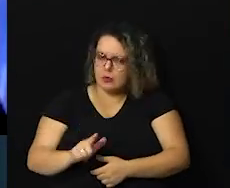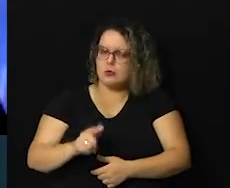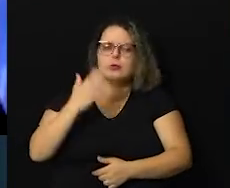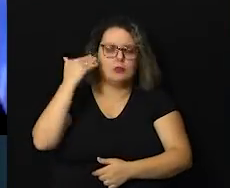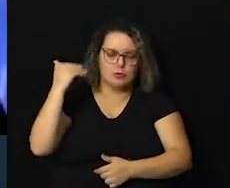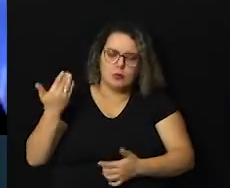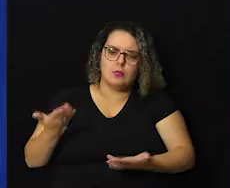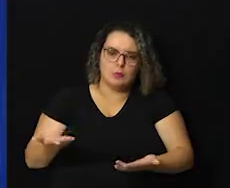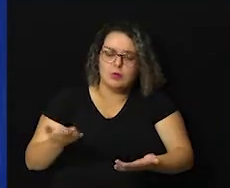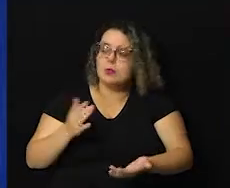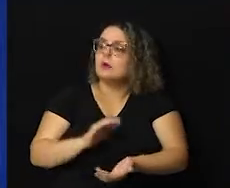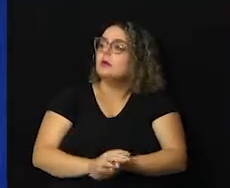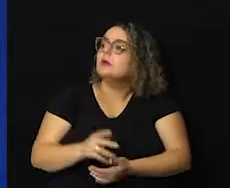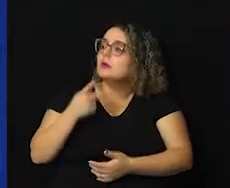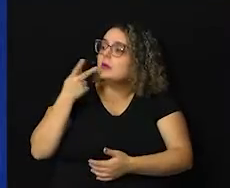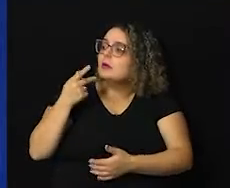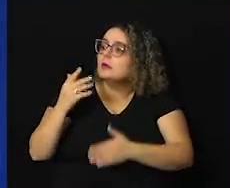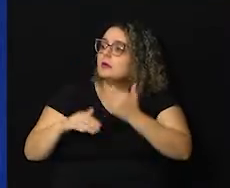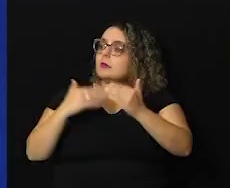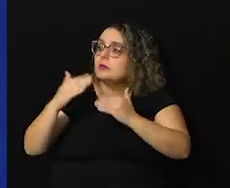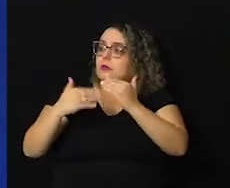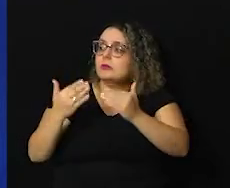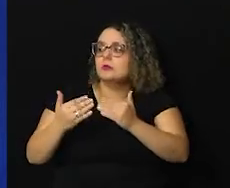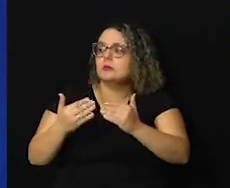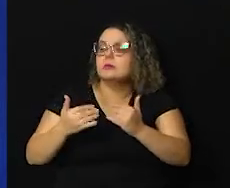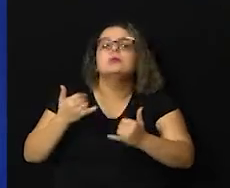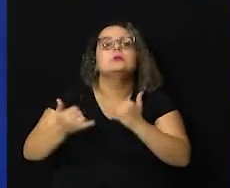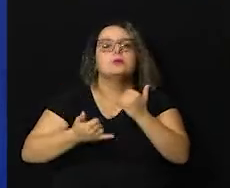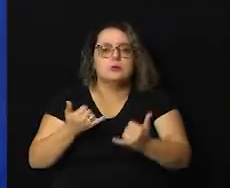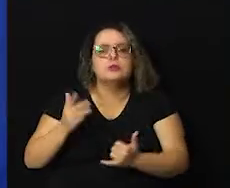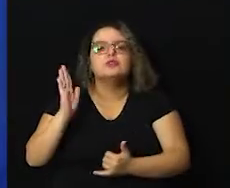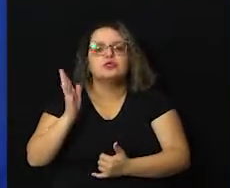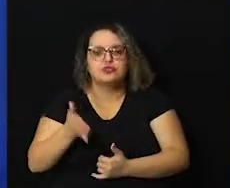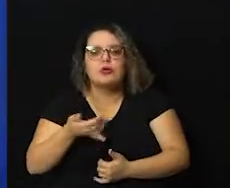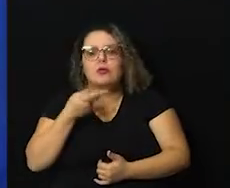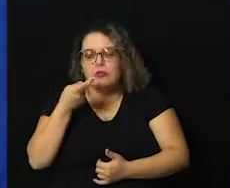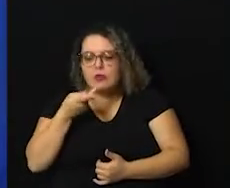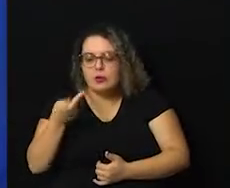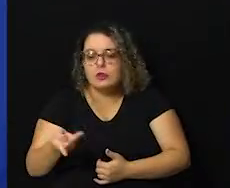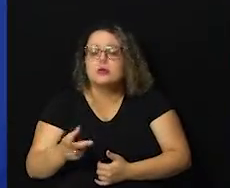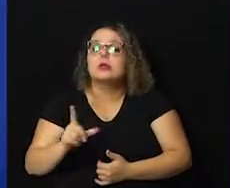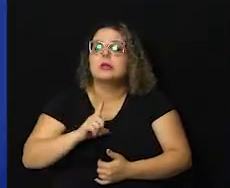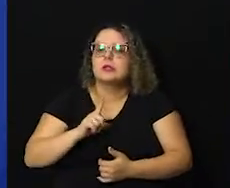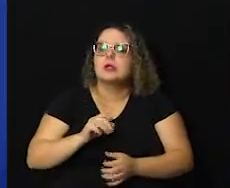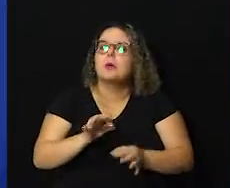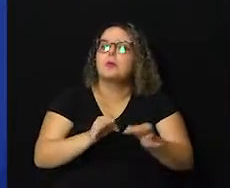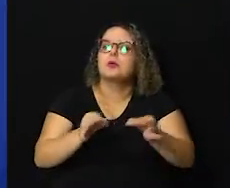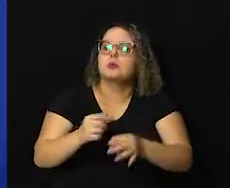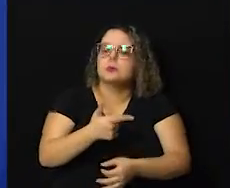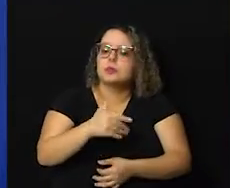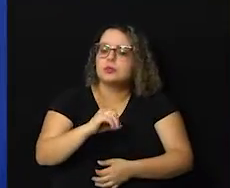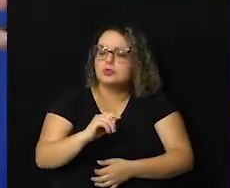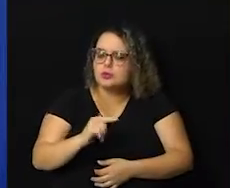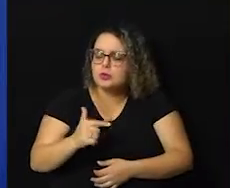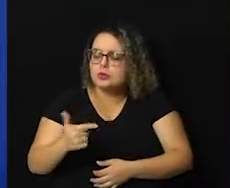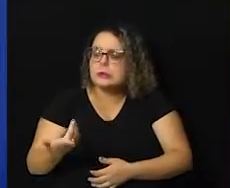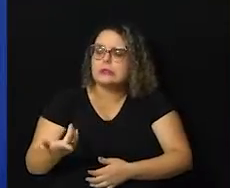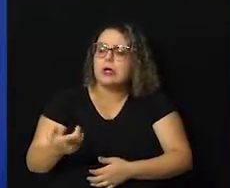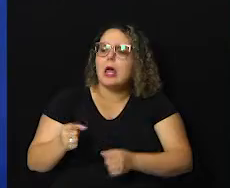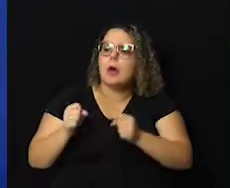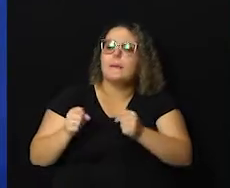vai continuar dá certo por muito tempo já que você falou em desenvolvimento de jogos e já jantou que já tem projeto para 2022